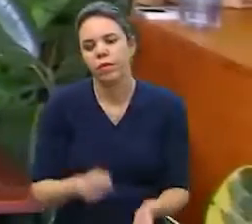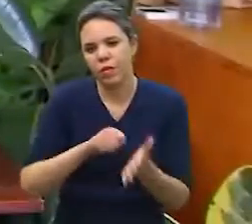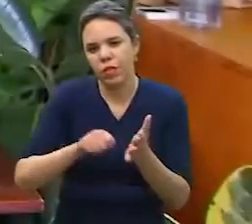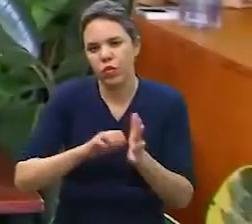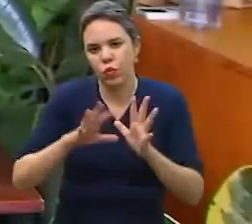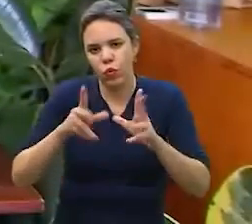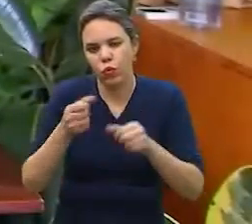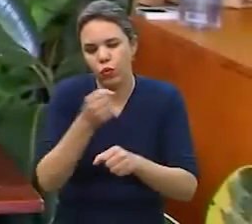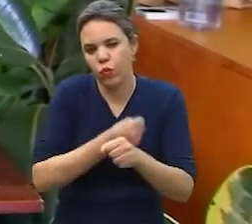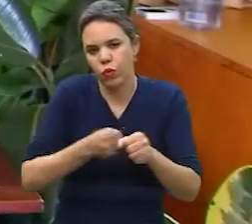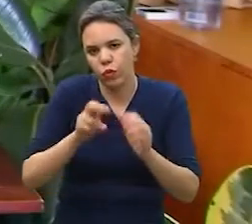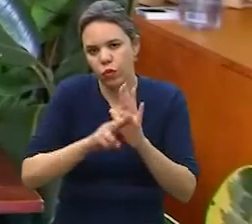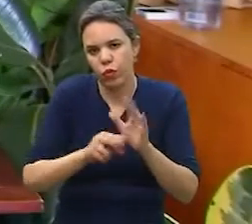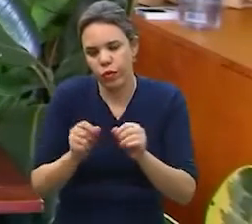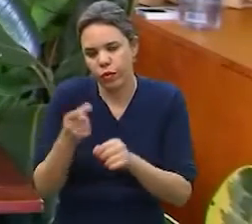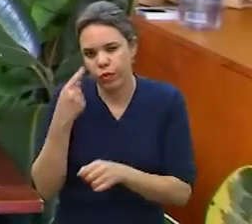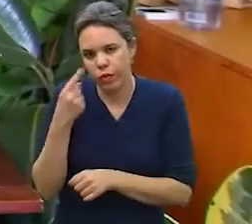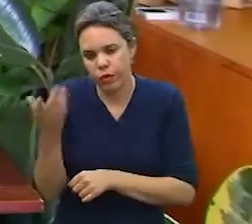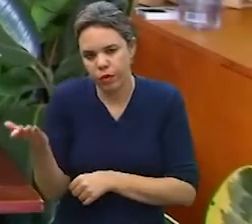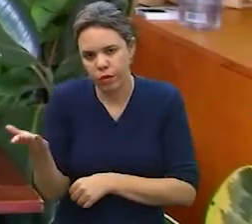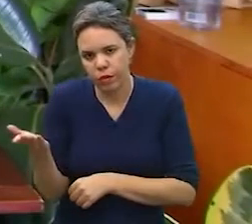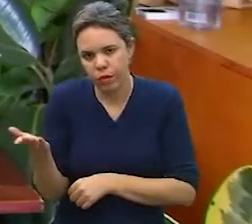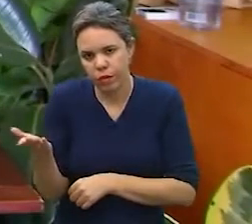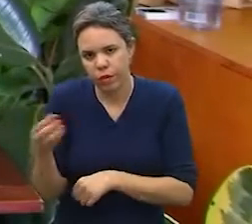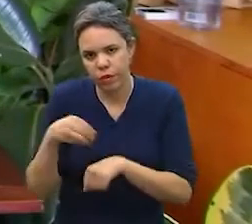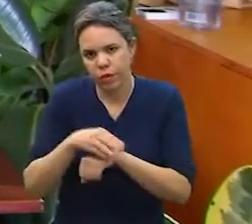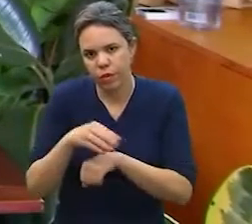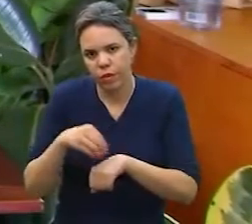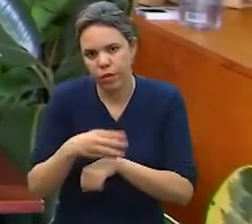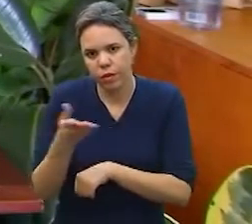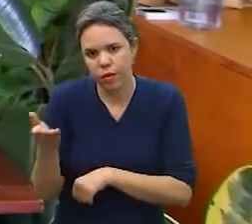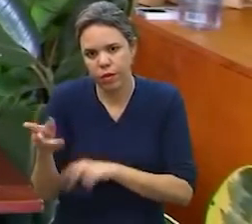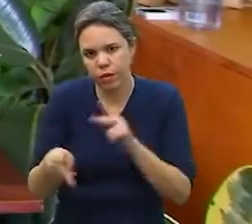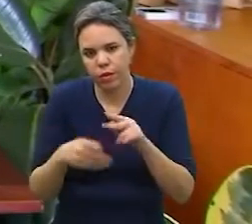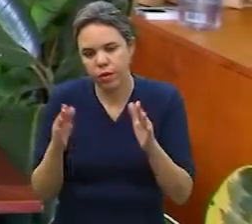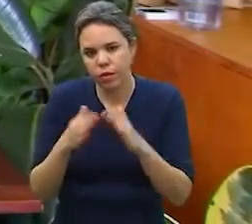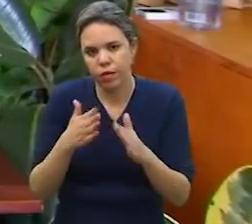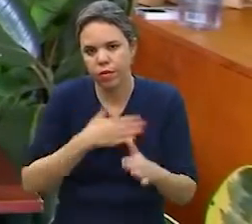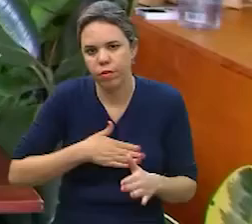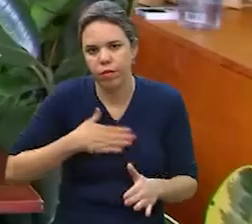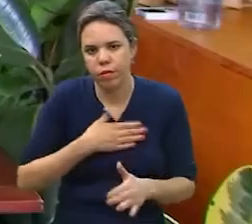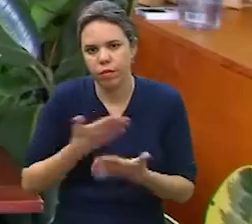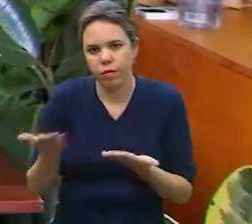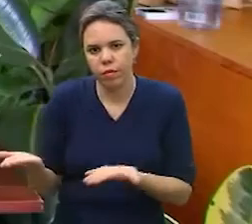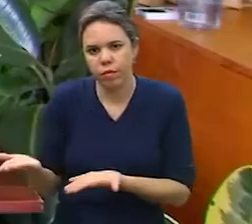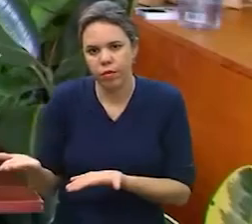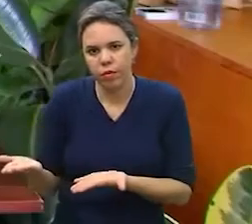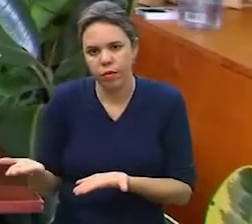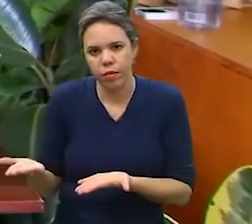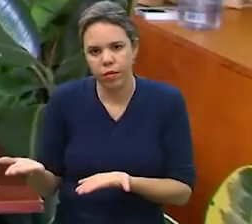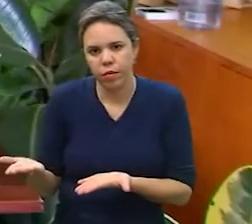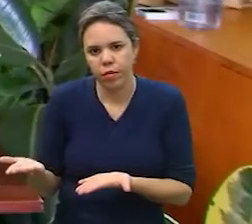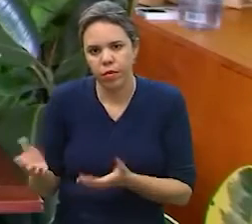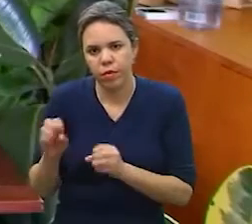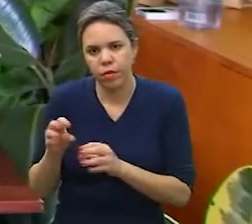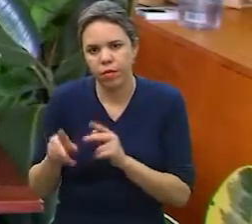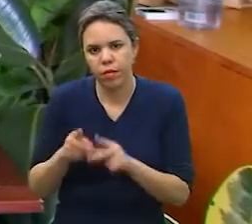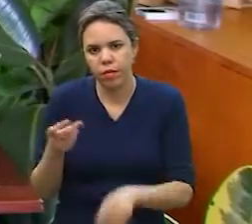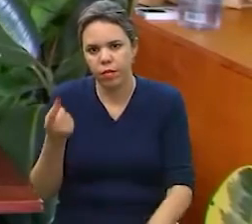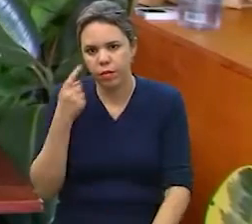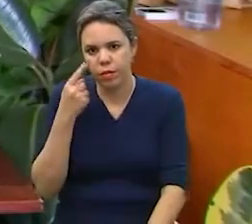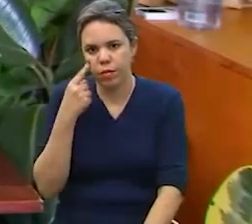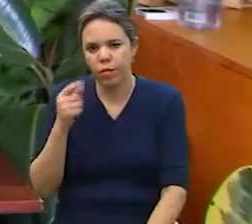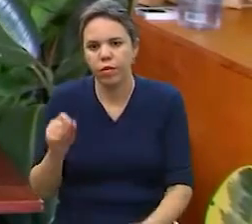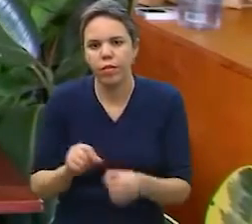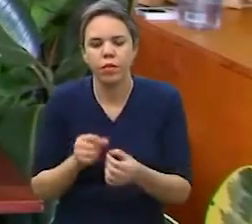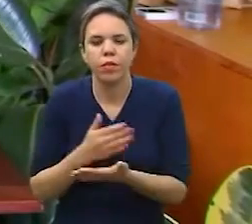Anotou tudo que vai na nossa receita? Giane, eu quero dica. O pessoal de casa ama dica. Então vamos passar dica aqui pro pessoal, né?